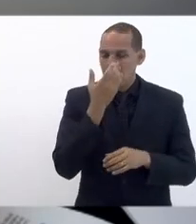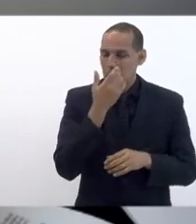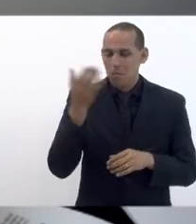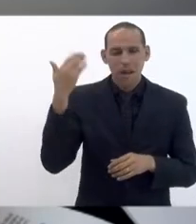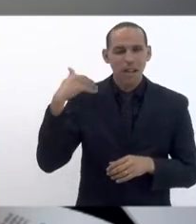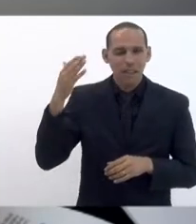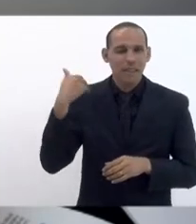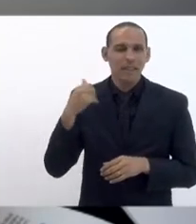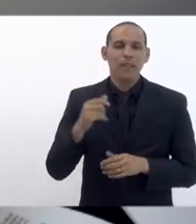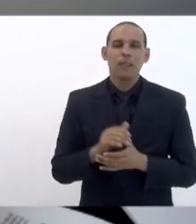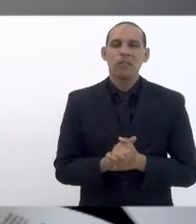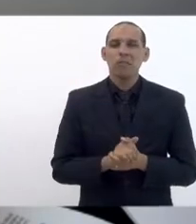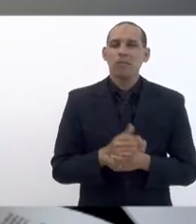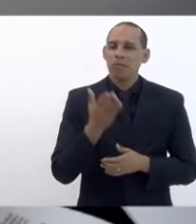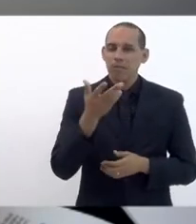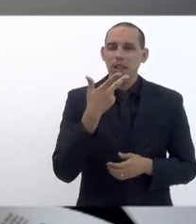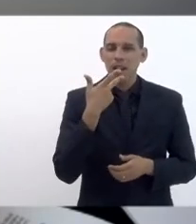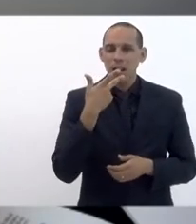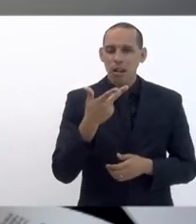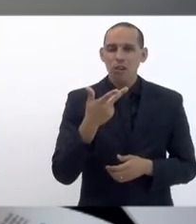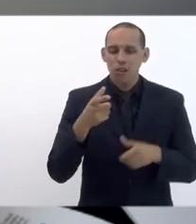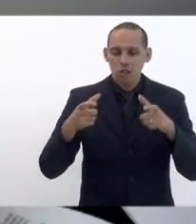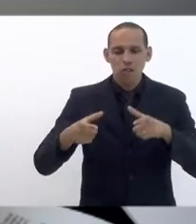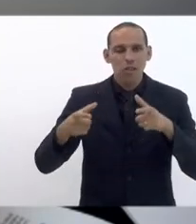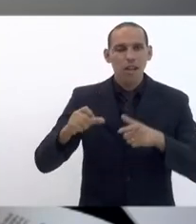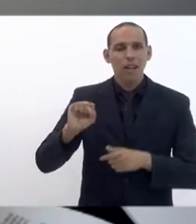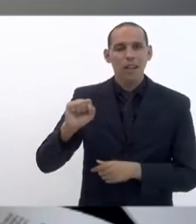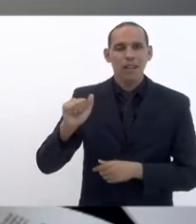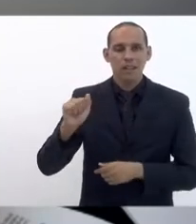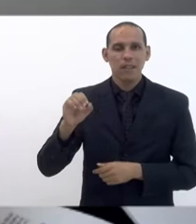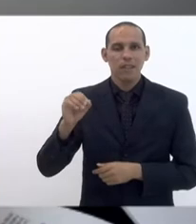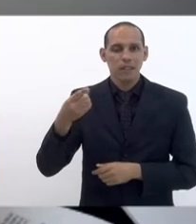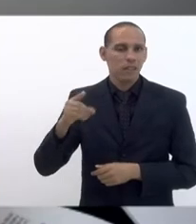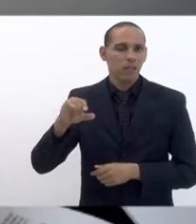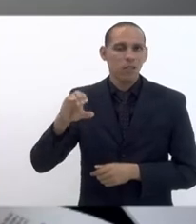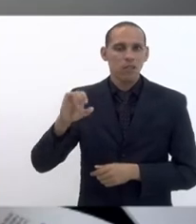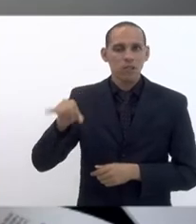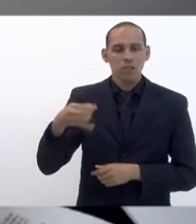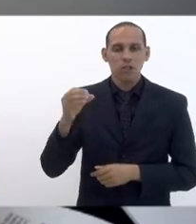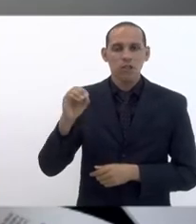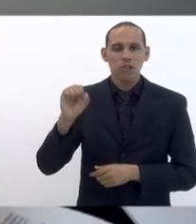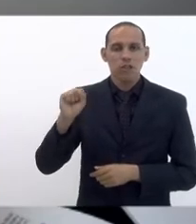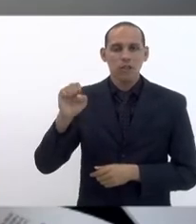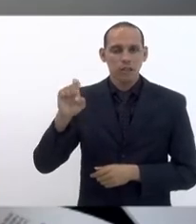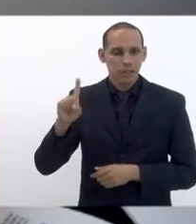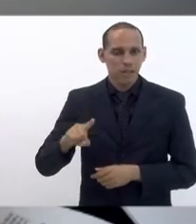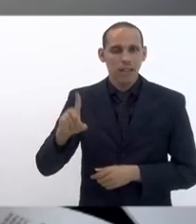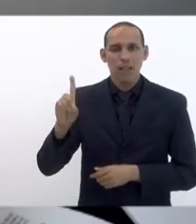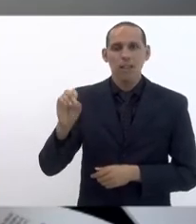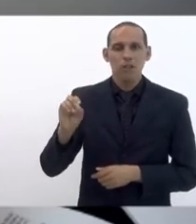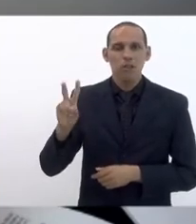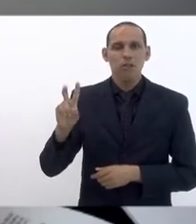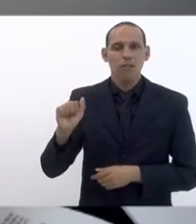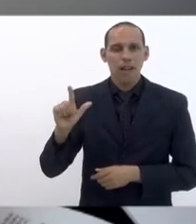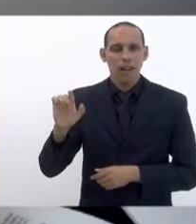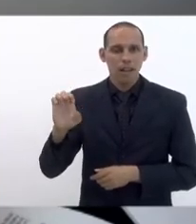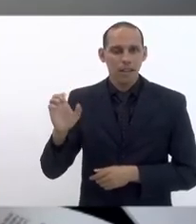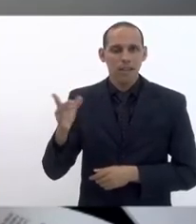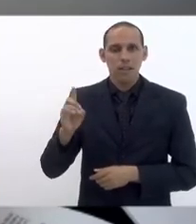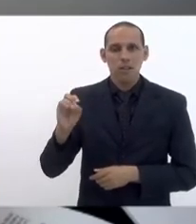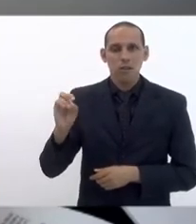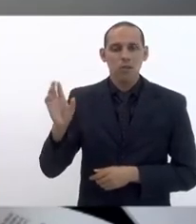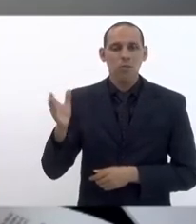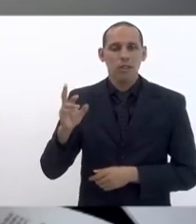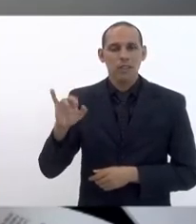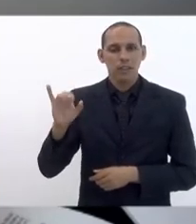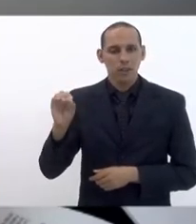localidade que Vossa Excelência acabou de mencionar, em São José do Vale do Rio Preto. Não só a deputada Márcia Giovanni, mas também estava presente também o deputado